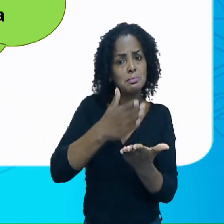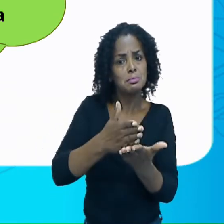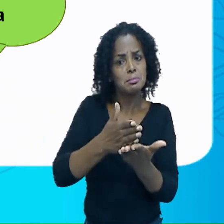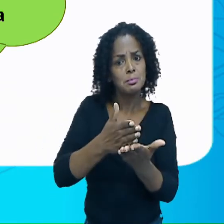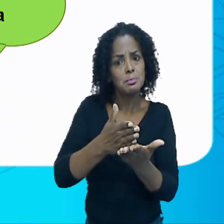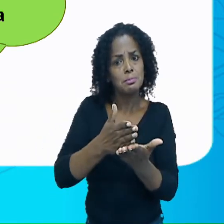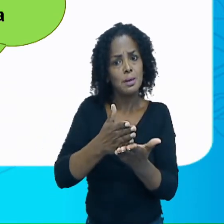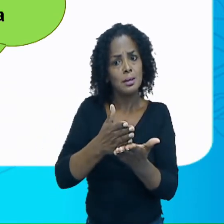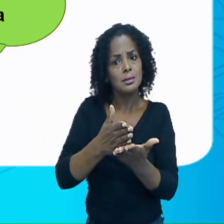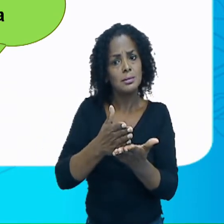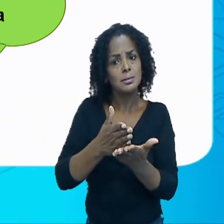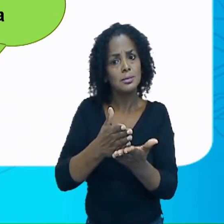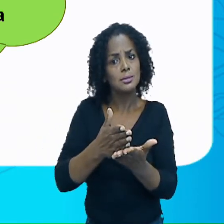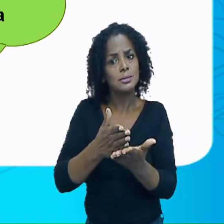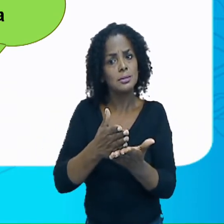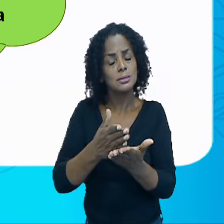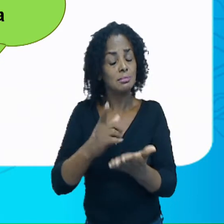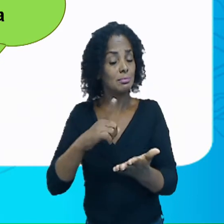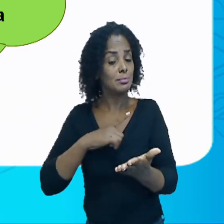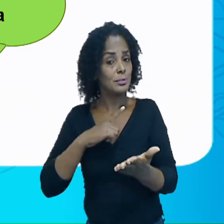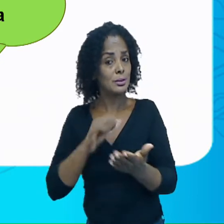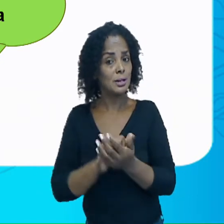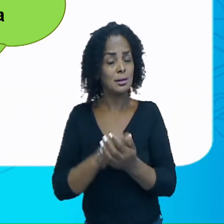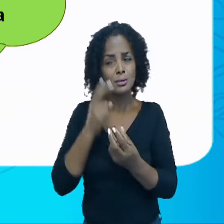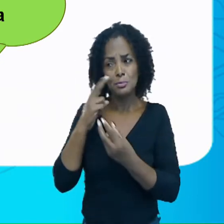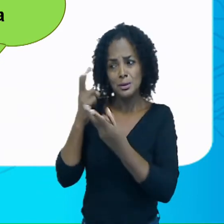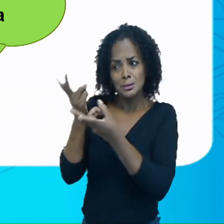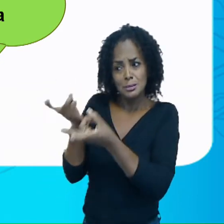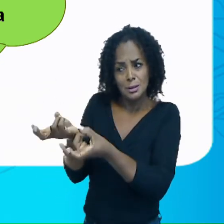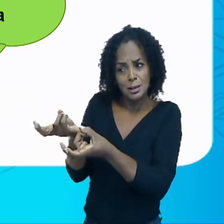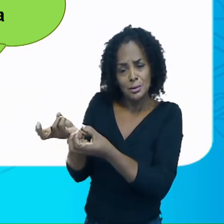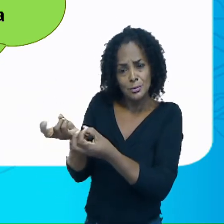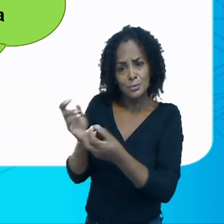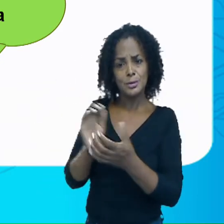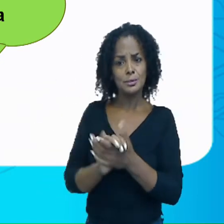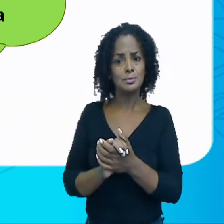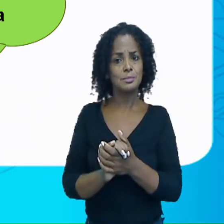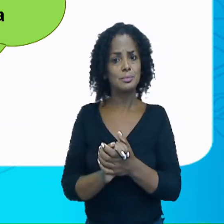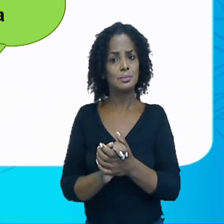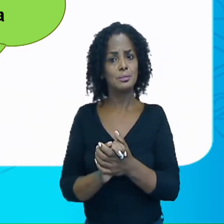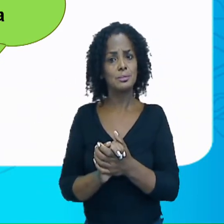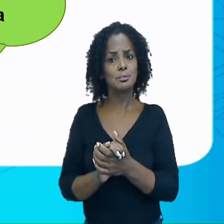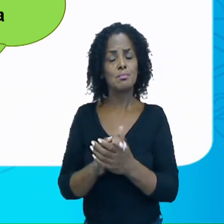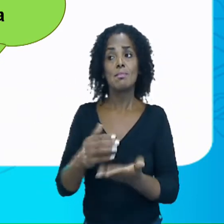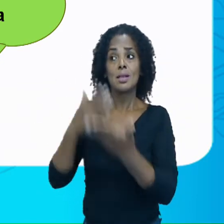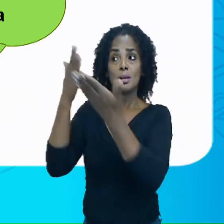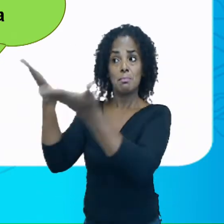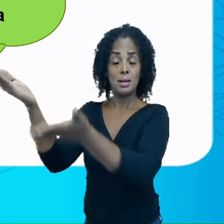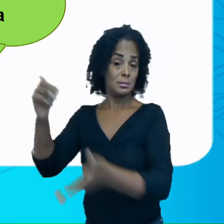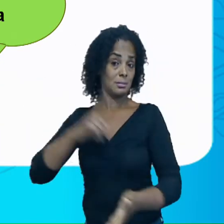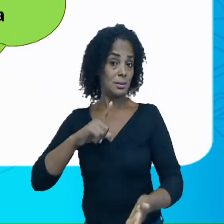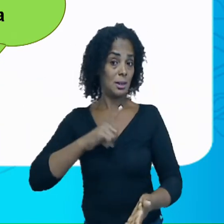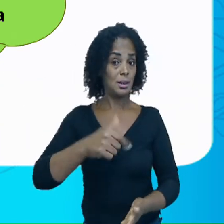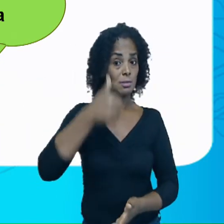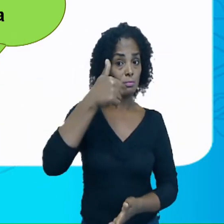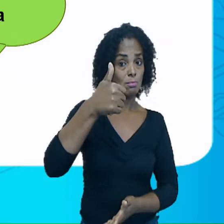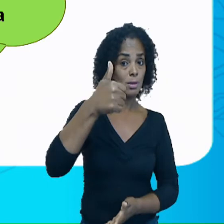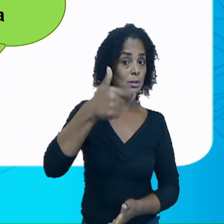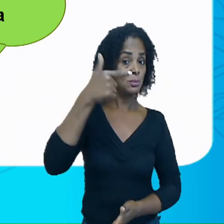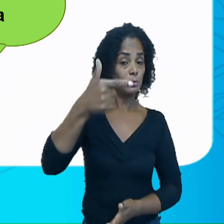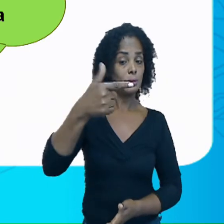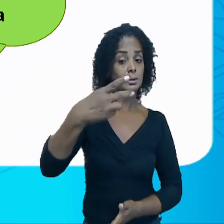Então, observem essa imagem aqui. Essa imagem, ela tem 1, 2, 3,